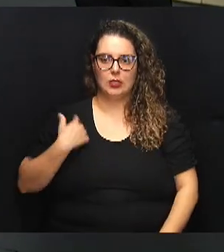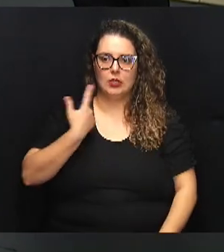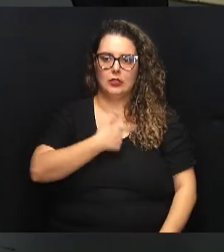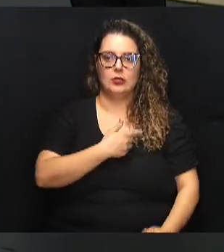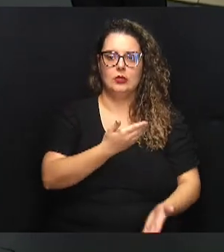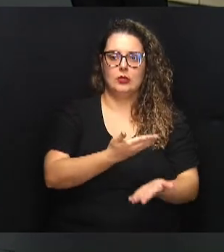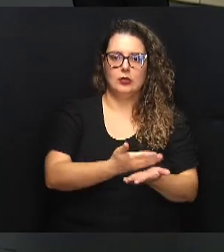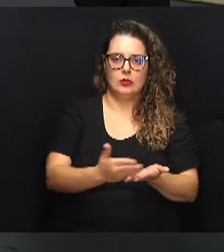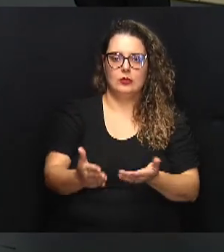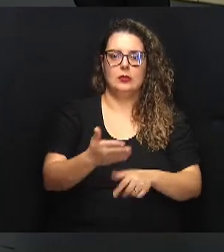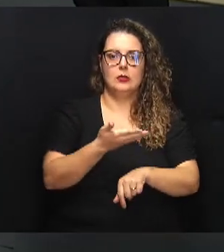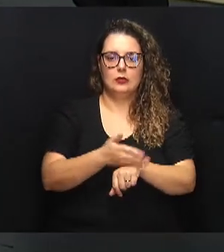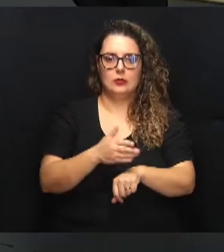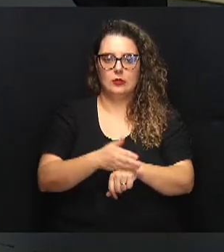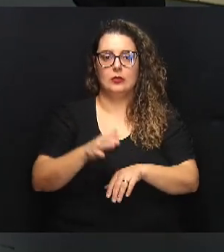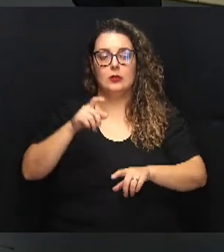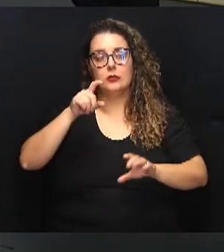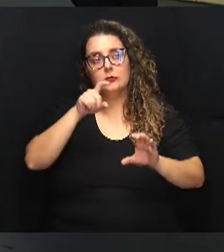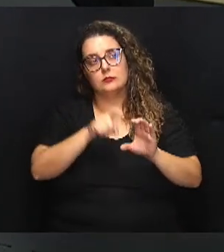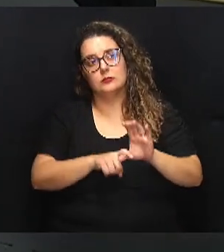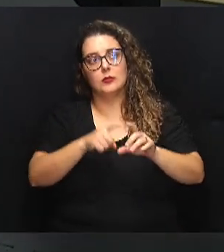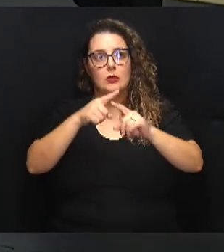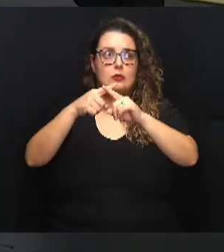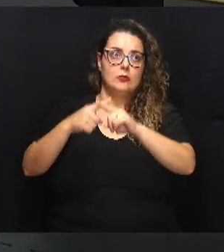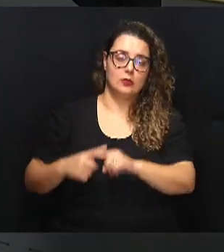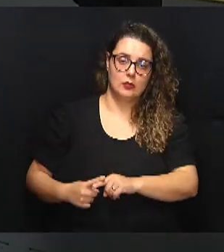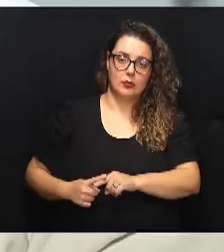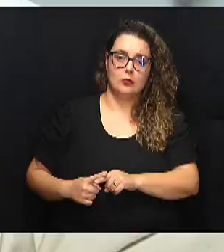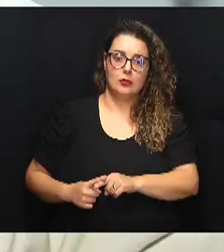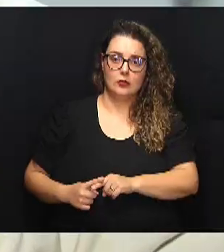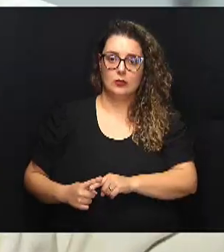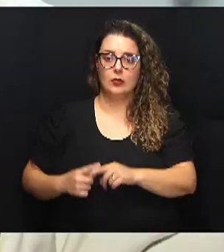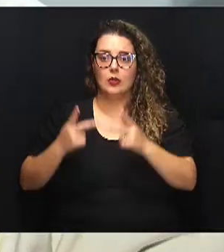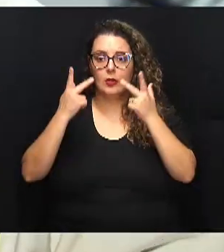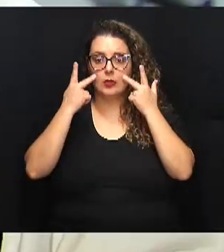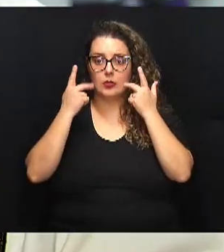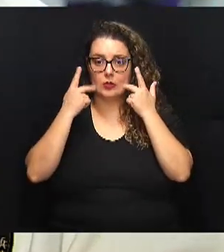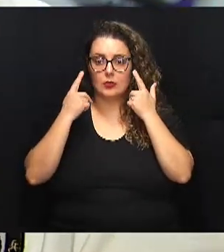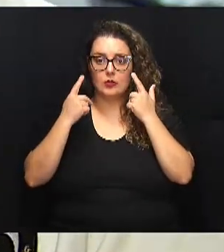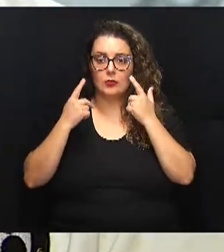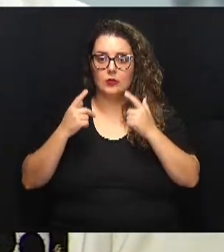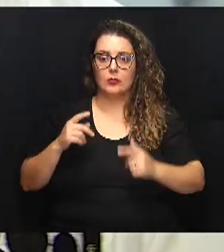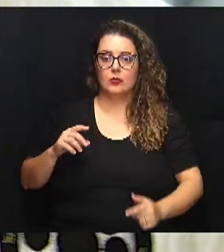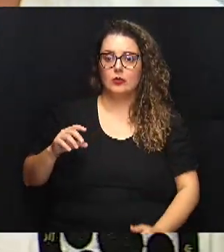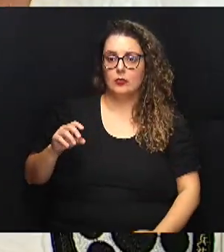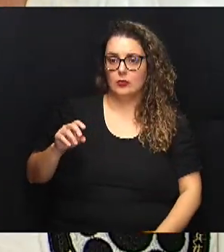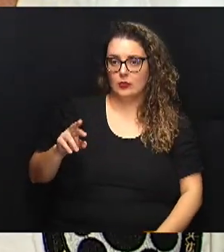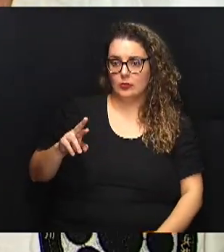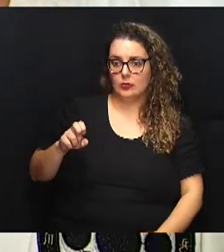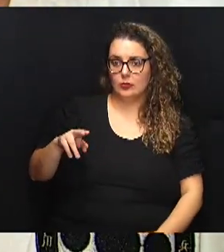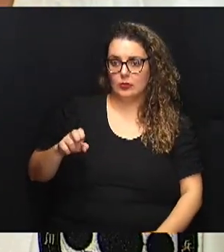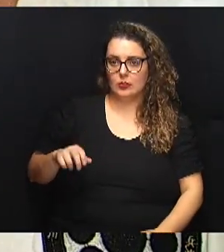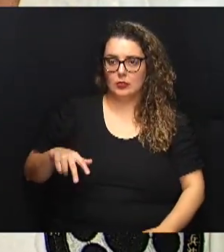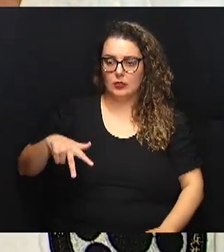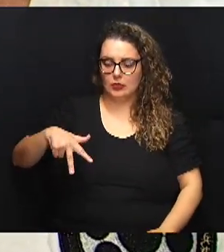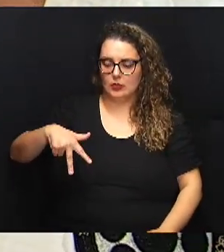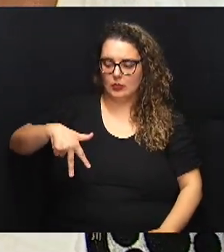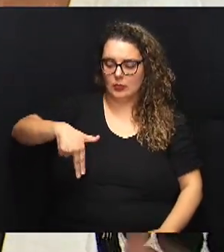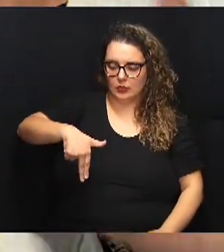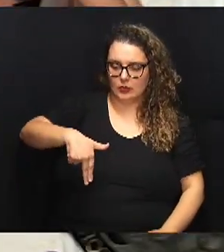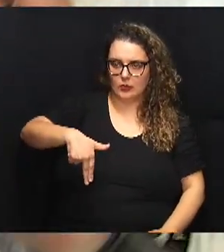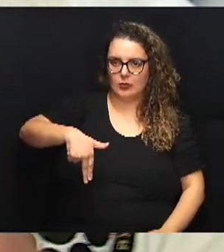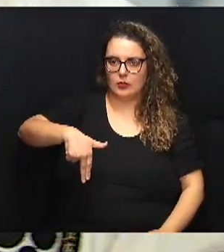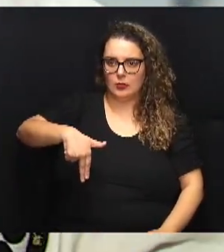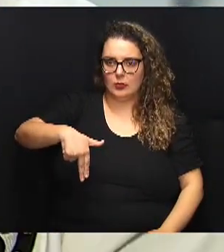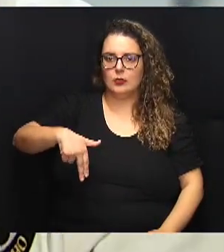prática. Dependendo se for um campeonato, geralmente é somente um rei normal, então junta os pés e